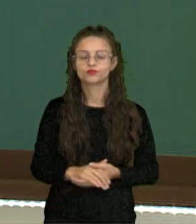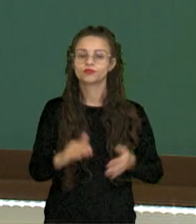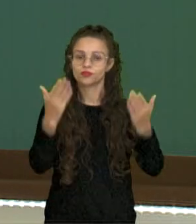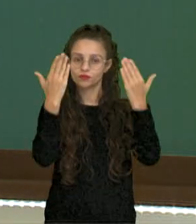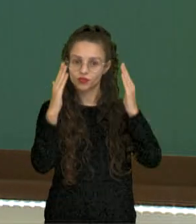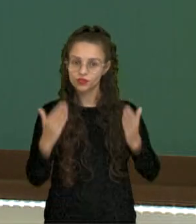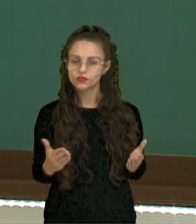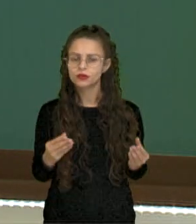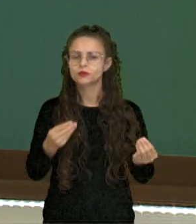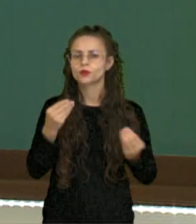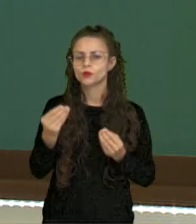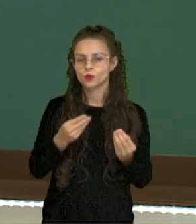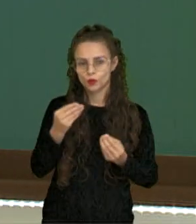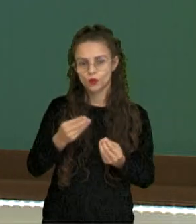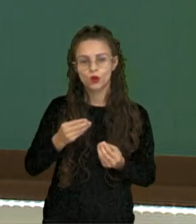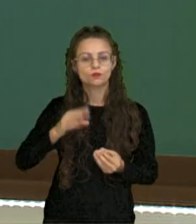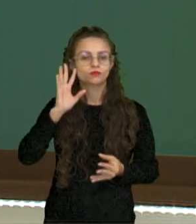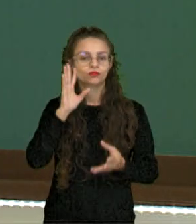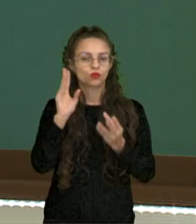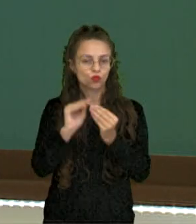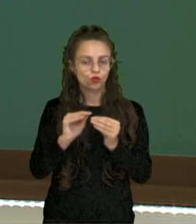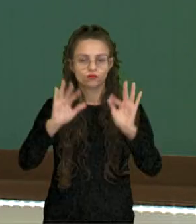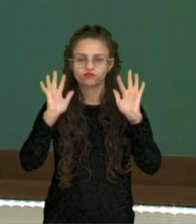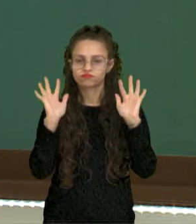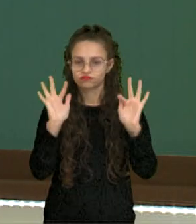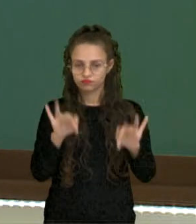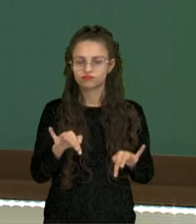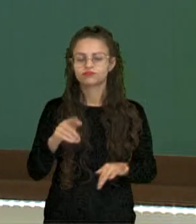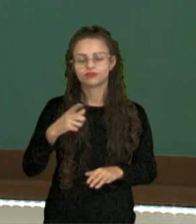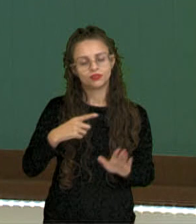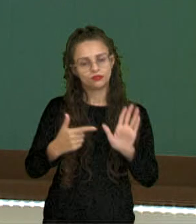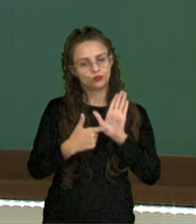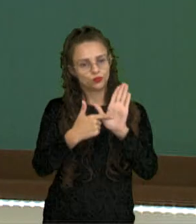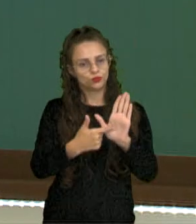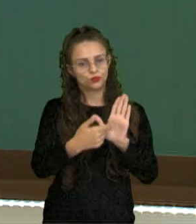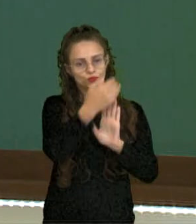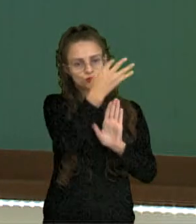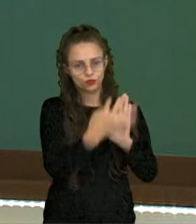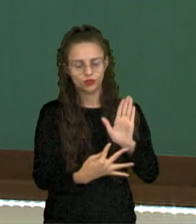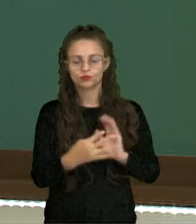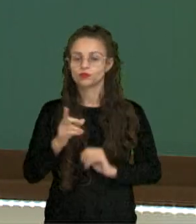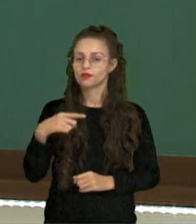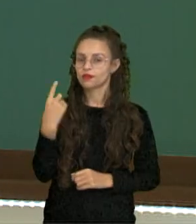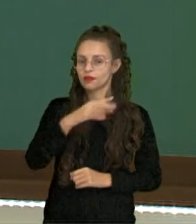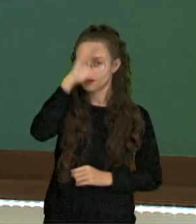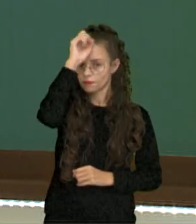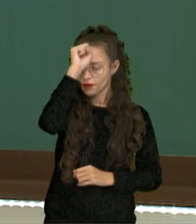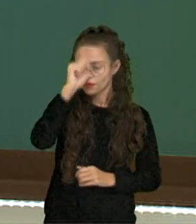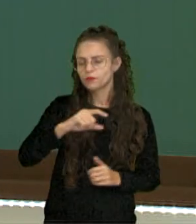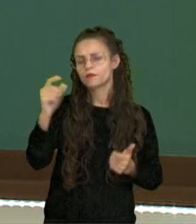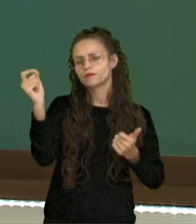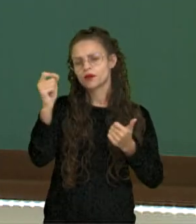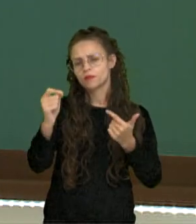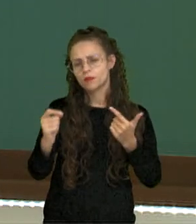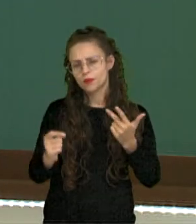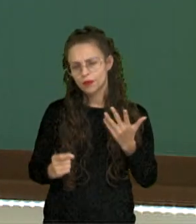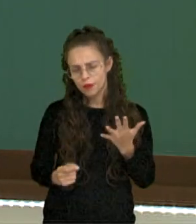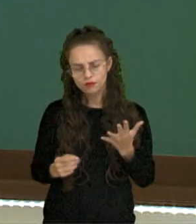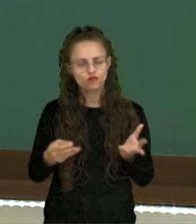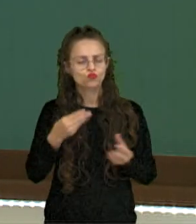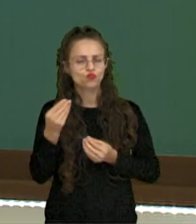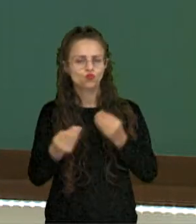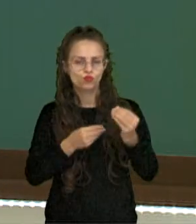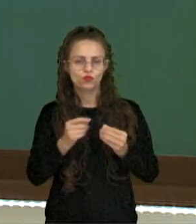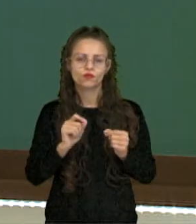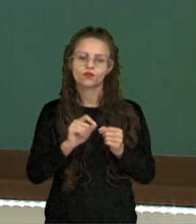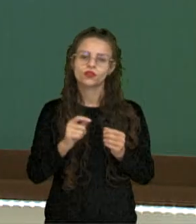Verificamos como a conclusão retoma a tese apresentada no texto. Aprendemos elementos para a produção